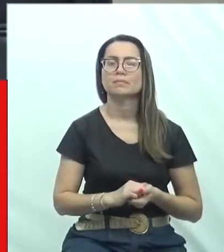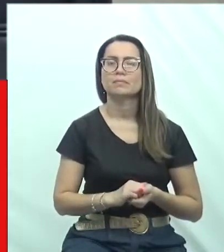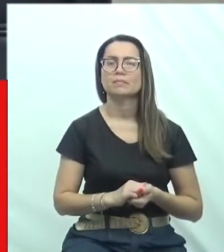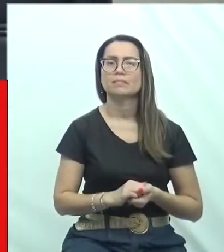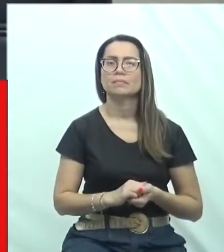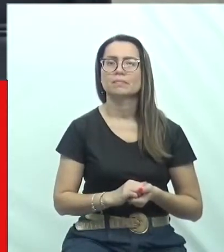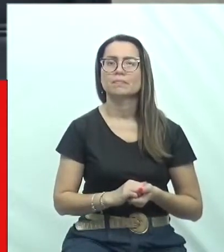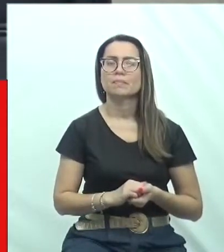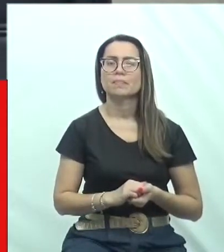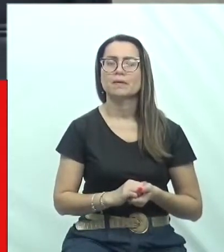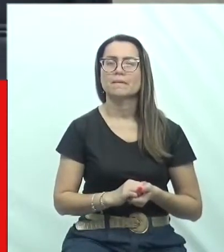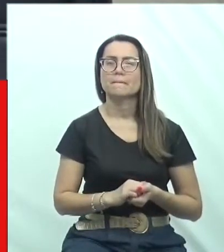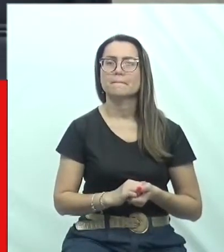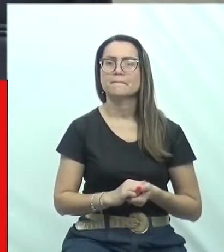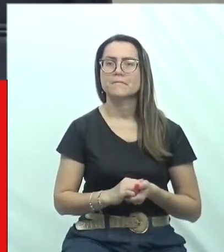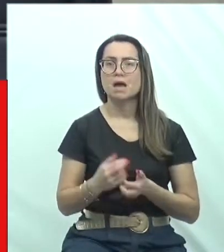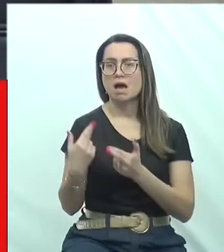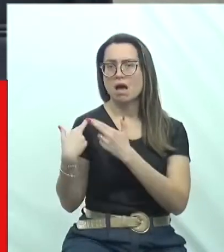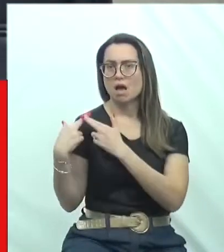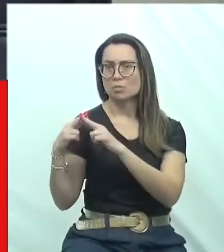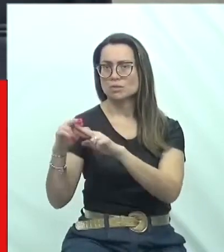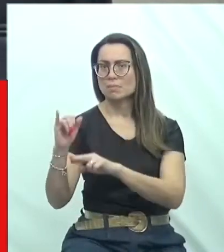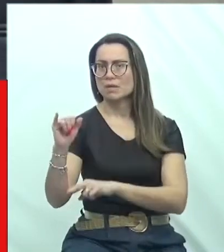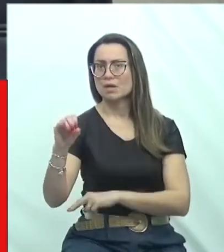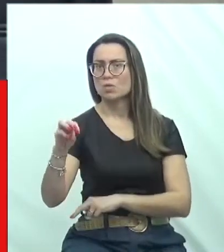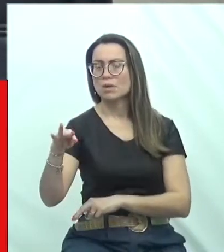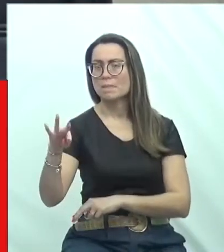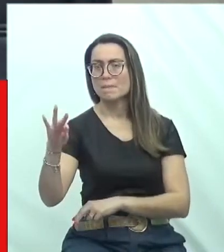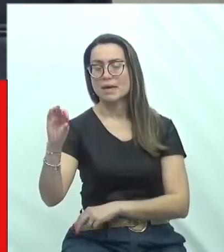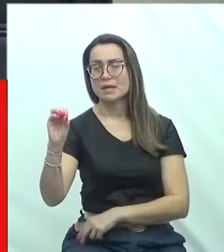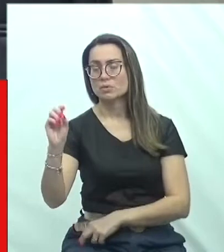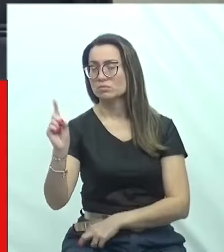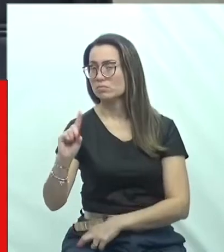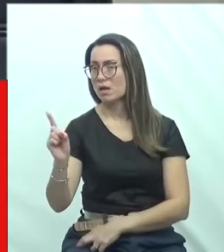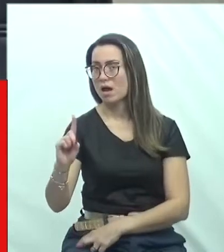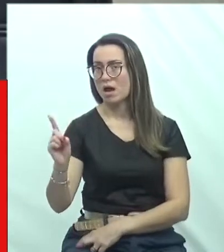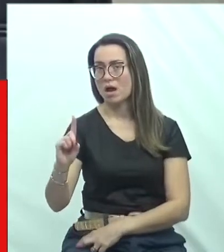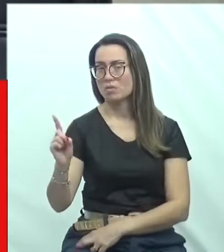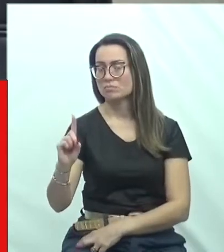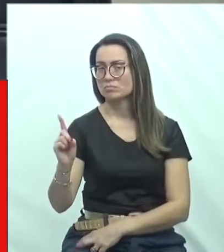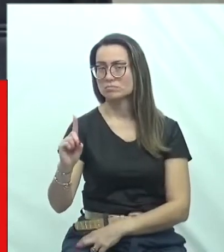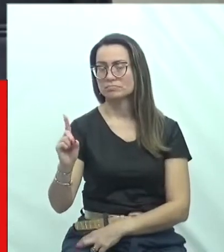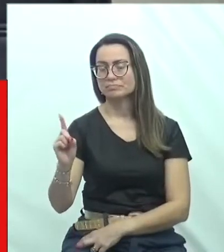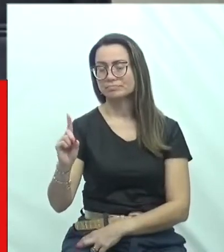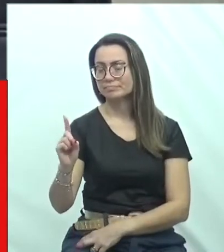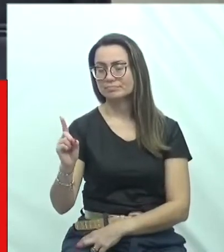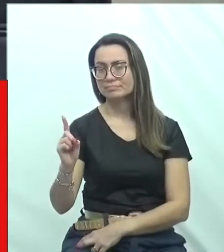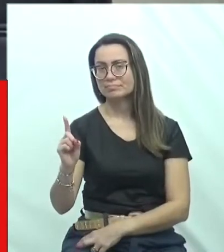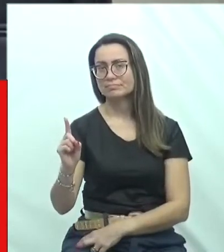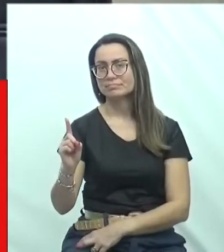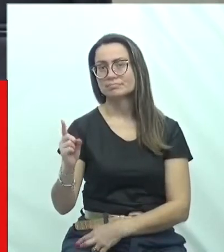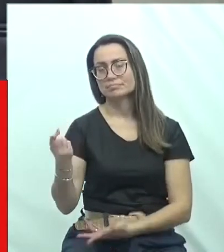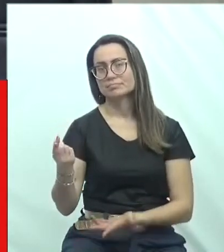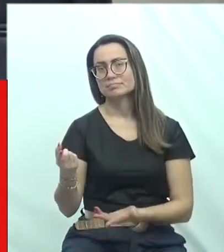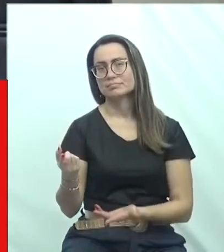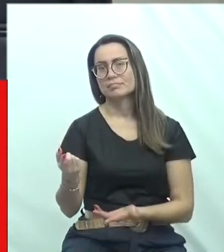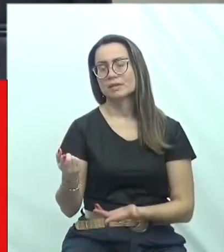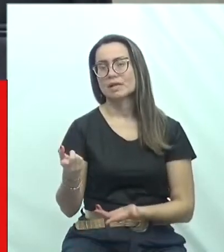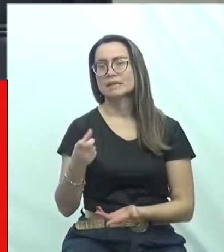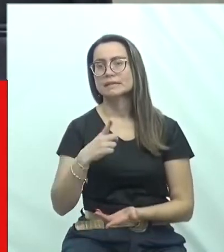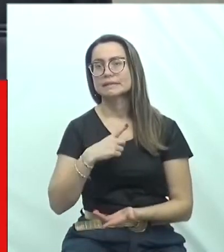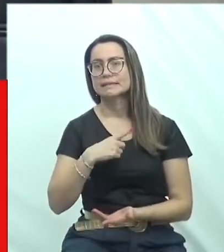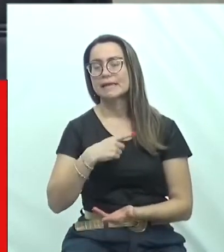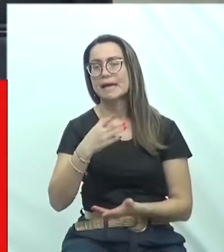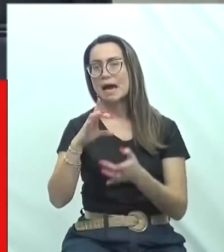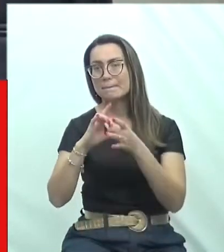cabe ao Inmetro, especialmente à Diretoria de Metrologia Legal, proceder à aprovação